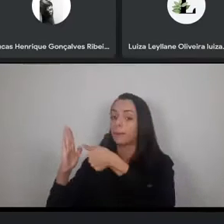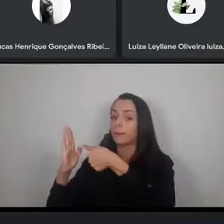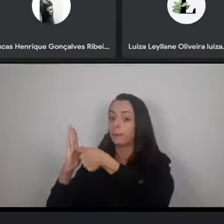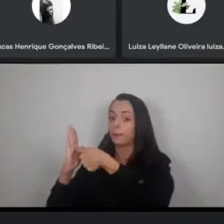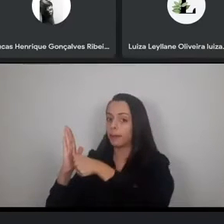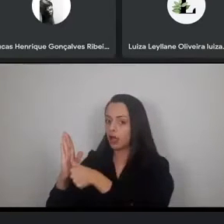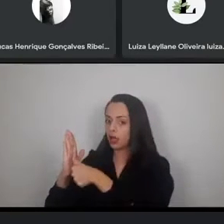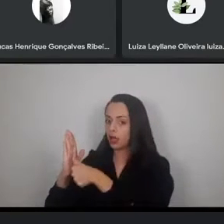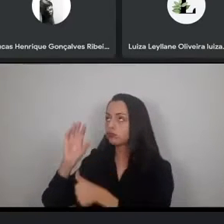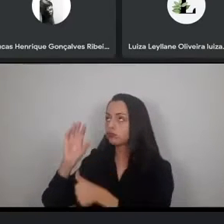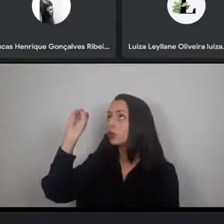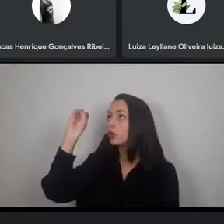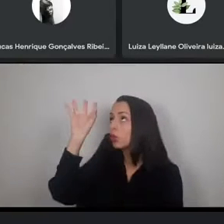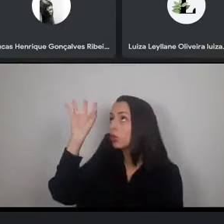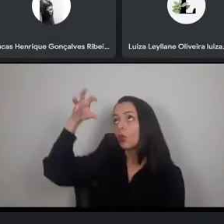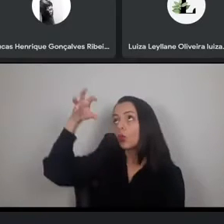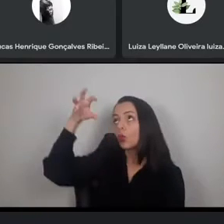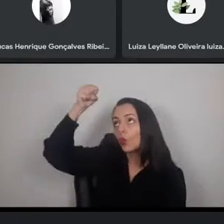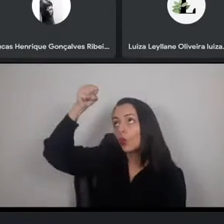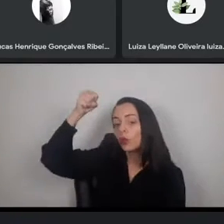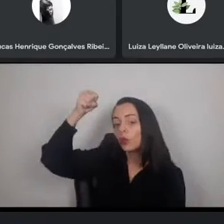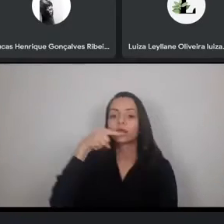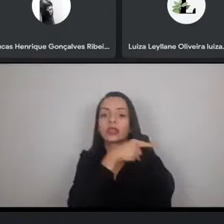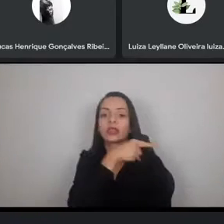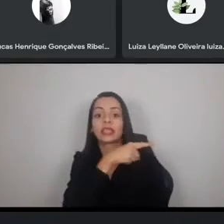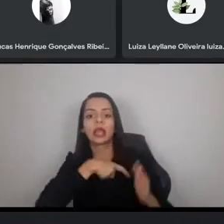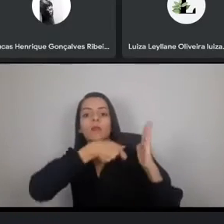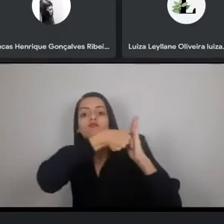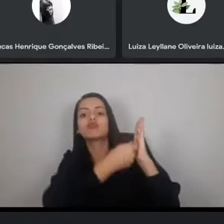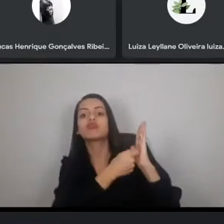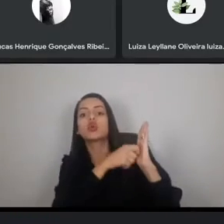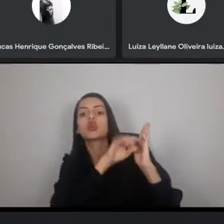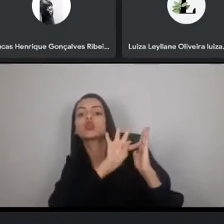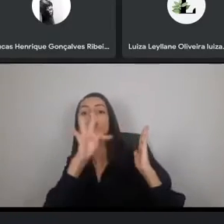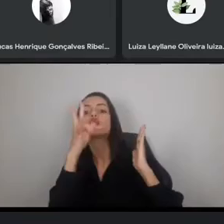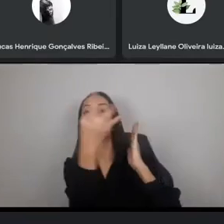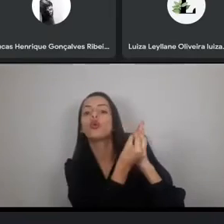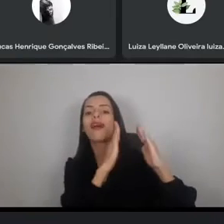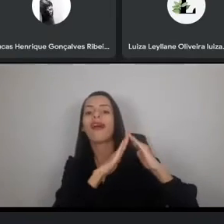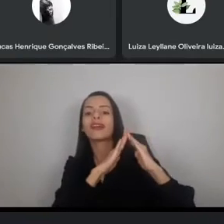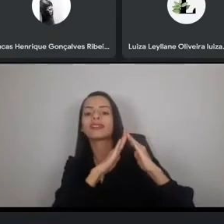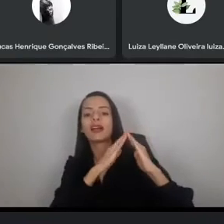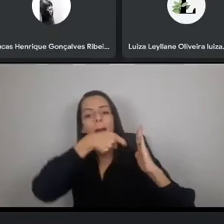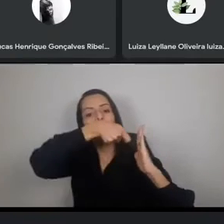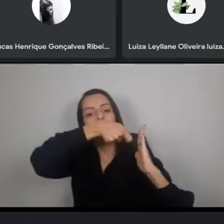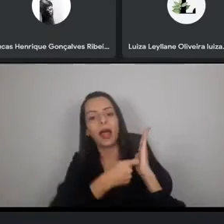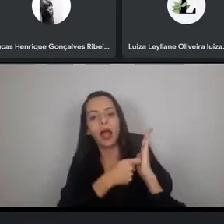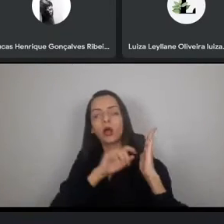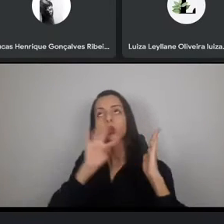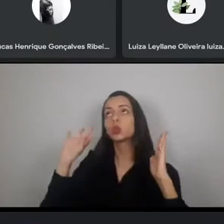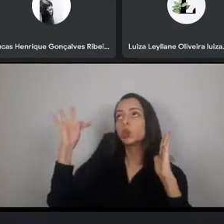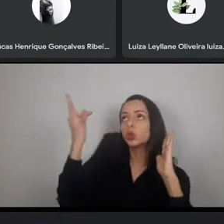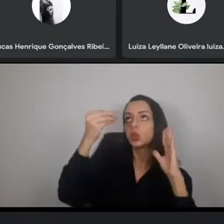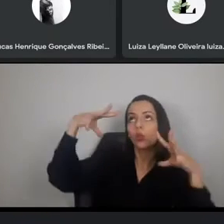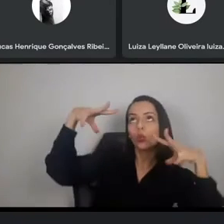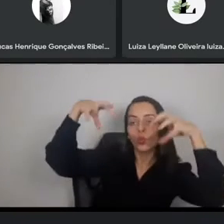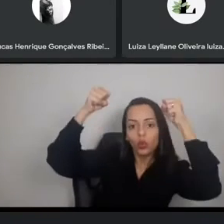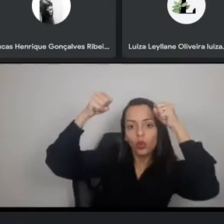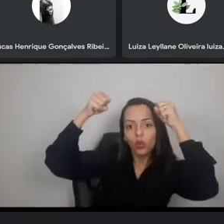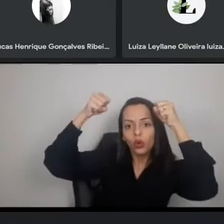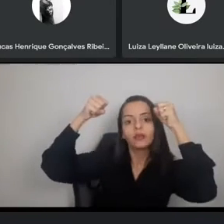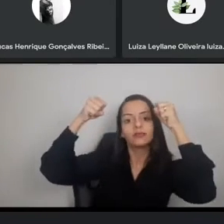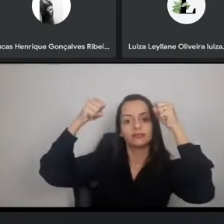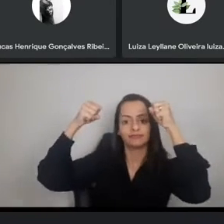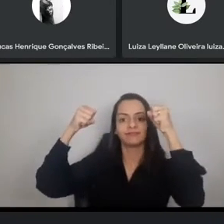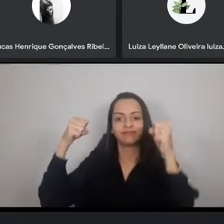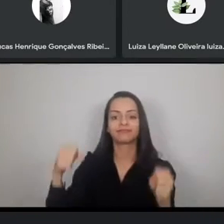da lâmpada ser trocada. Mas, para fazer essa troca, é necessário que, ao fazer essa troca,